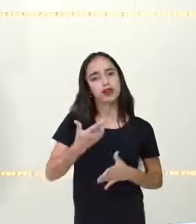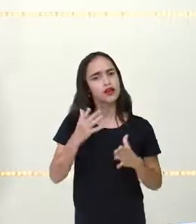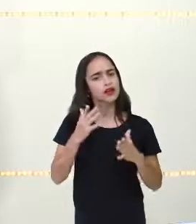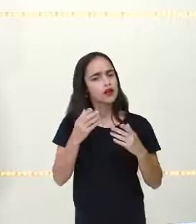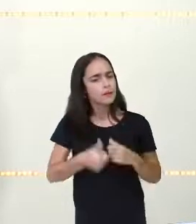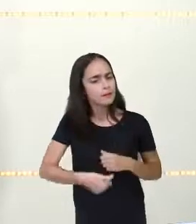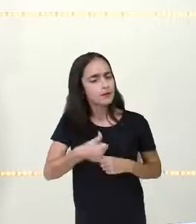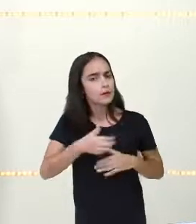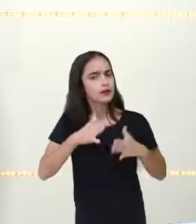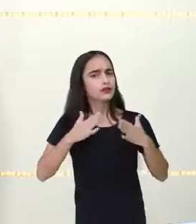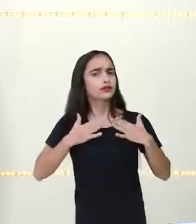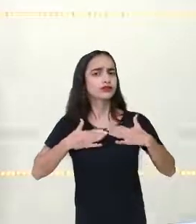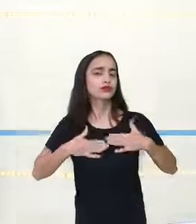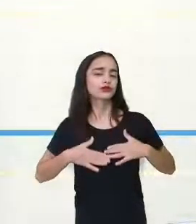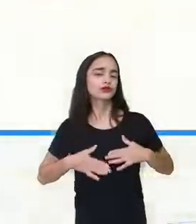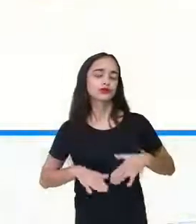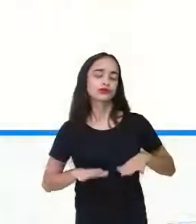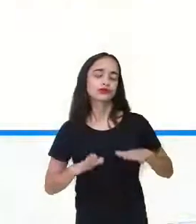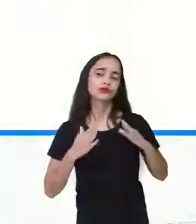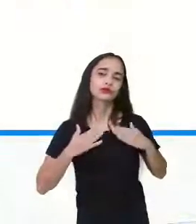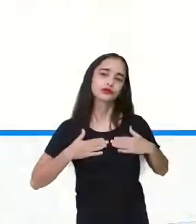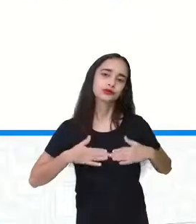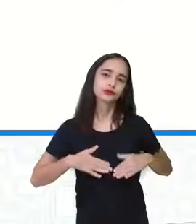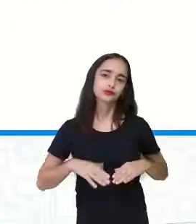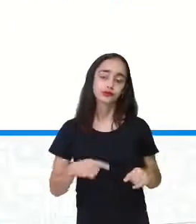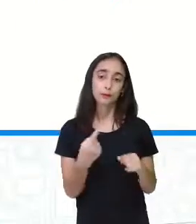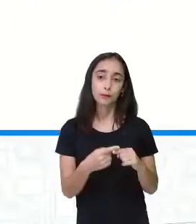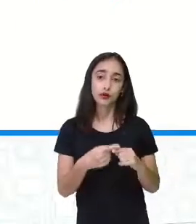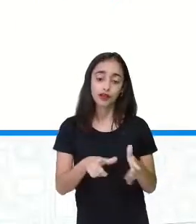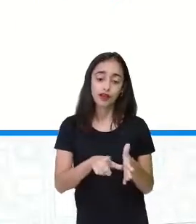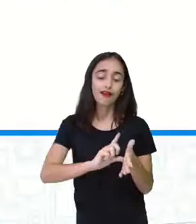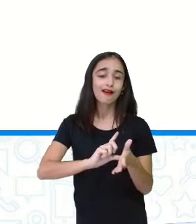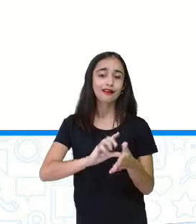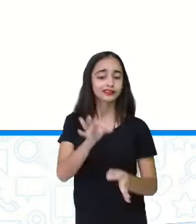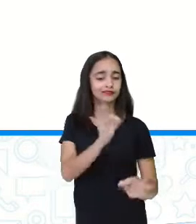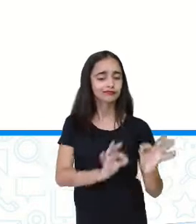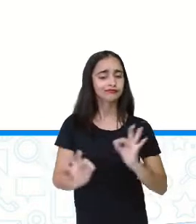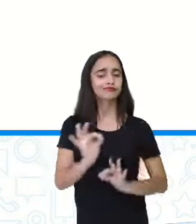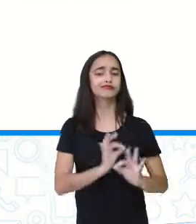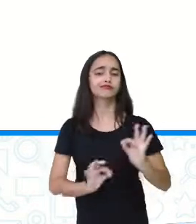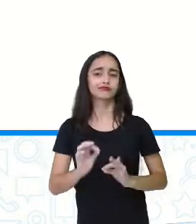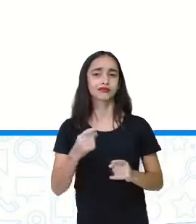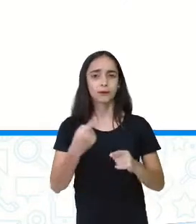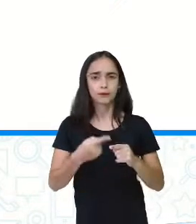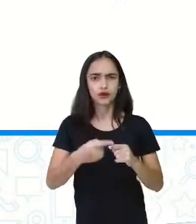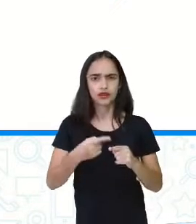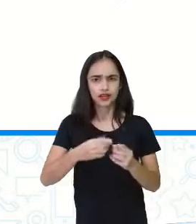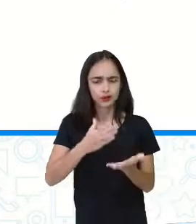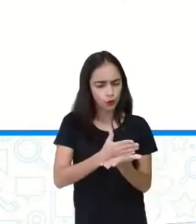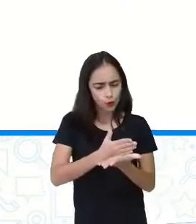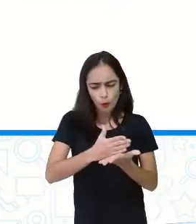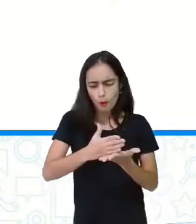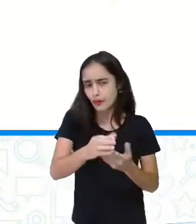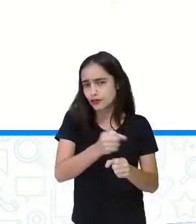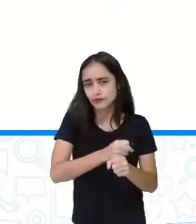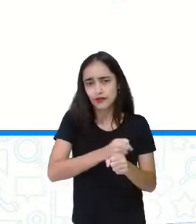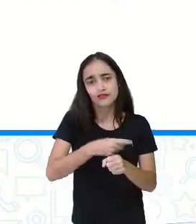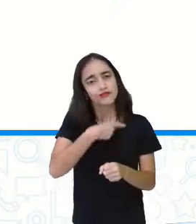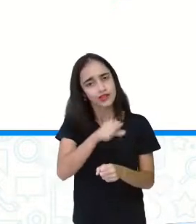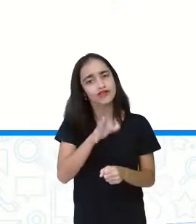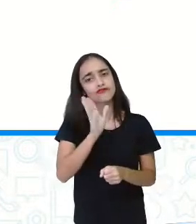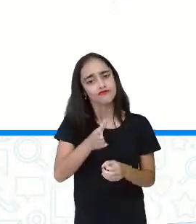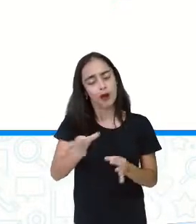tranquilo porque você se preparou desde o início do ano aí você vem se preparando assistindo as nossas